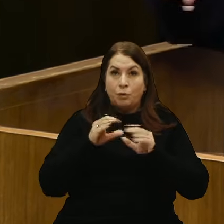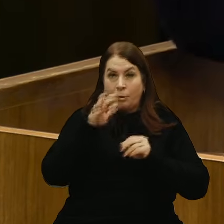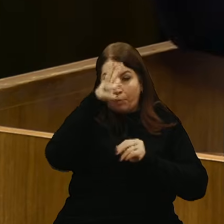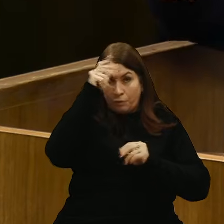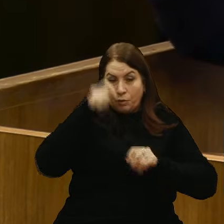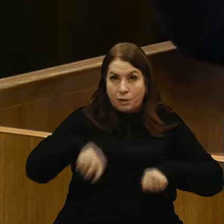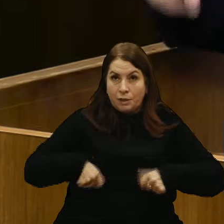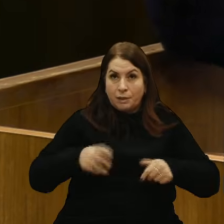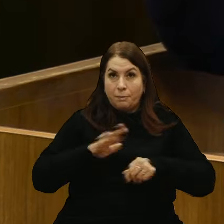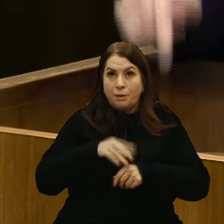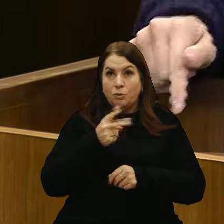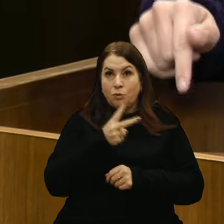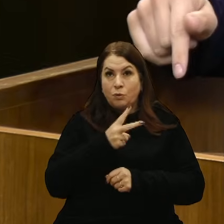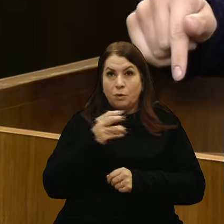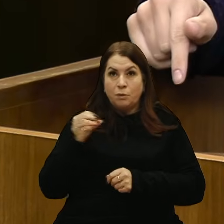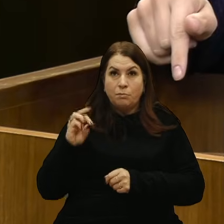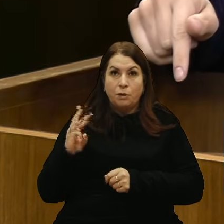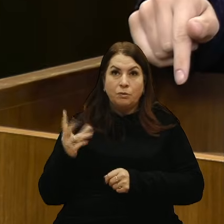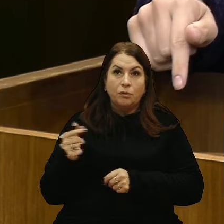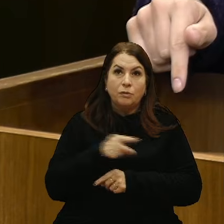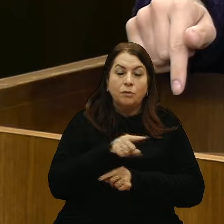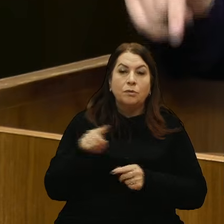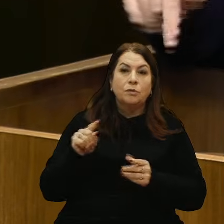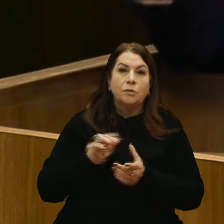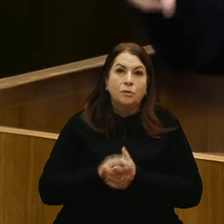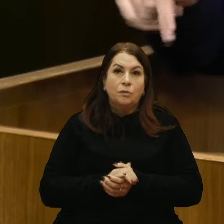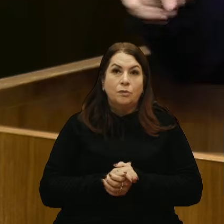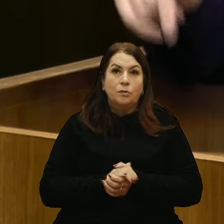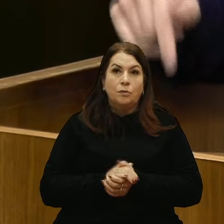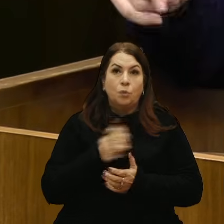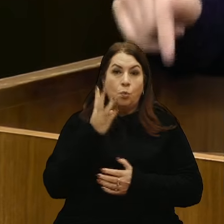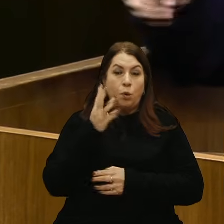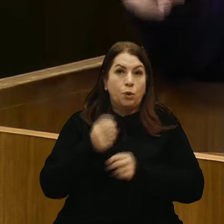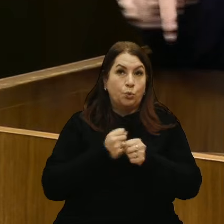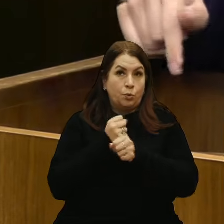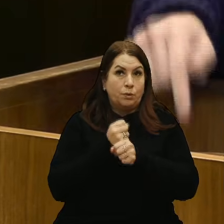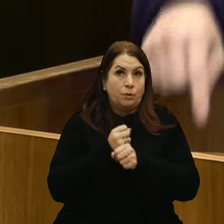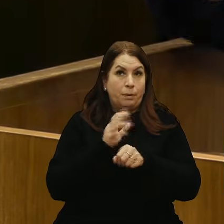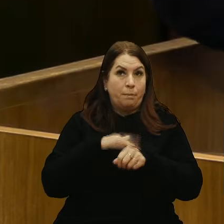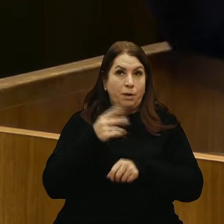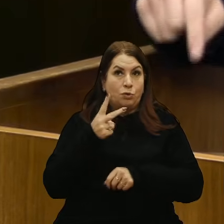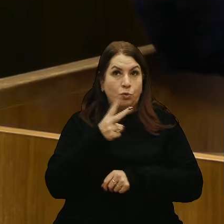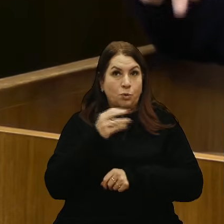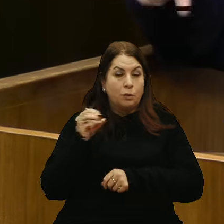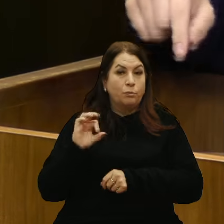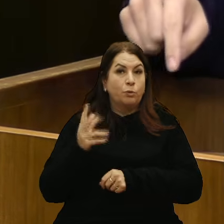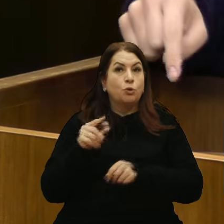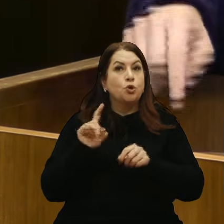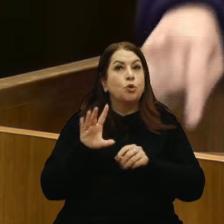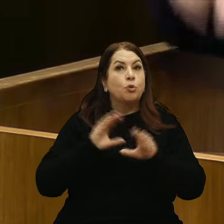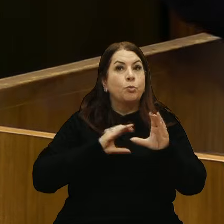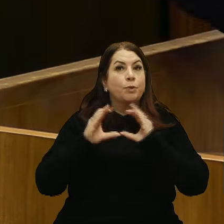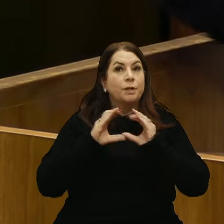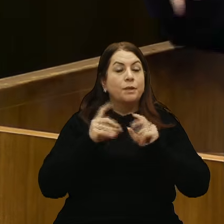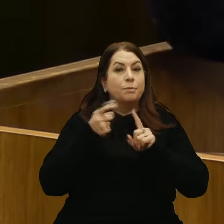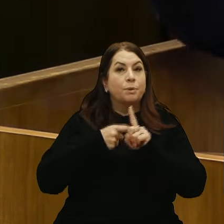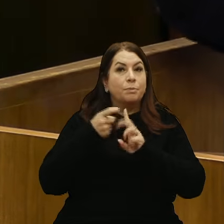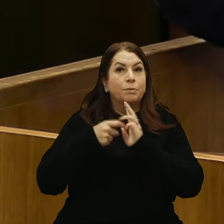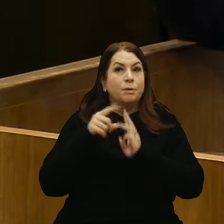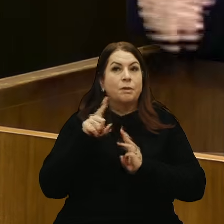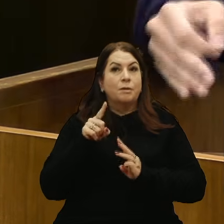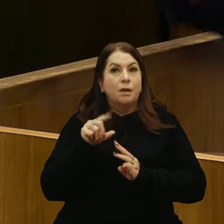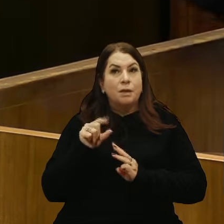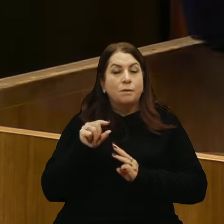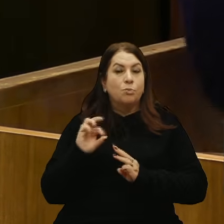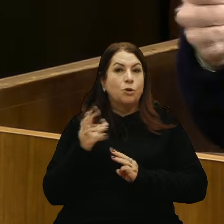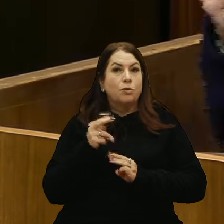prefeitura gasta mais de 200 milhões. Nos 4 anos, mais de 200 milhões. Só em comunicação mensal são 10 milhões